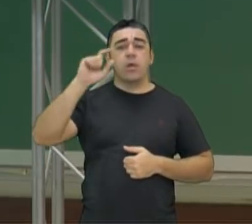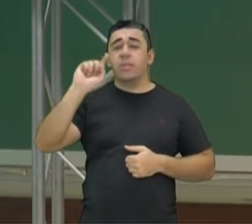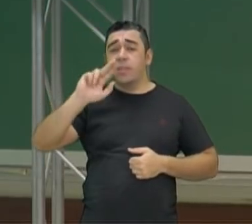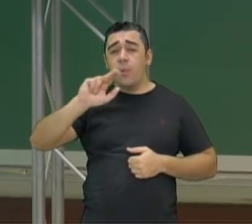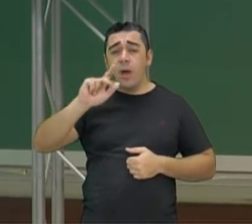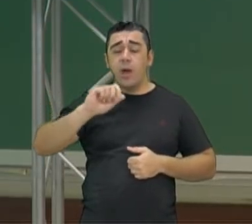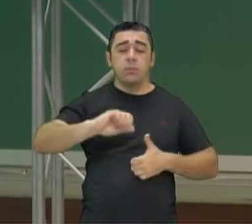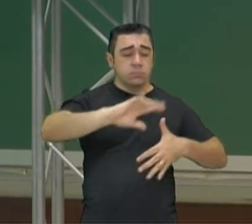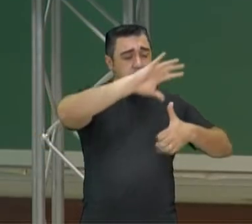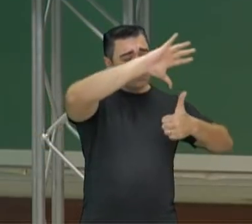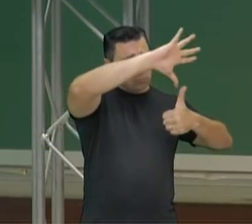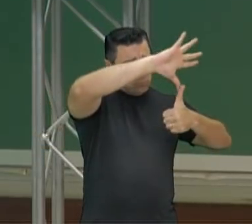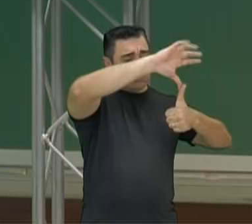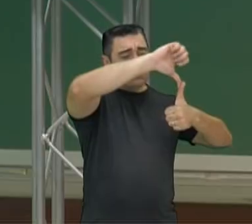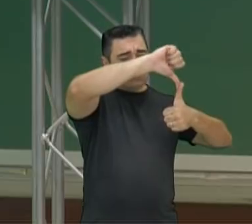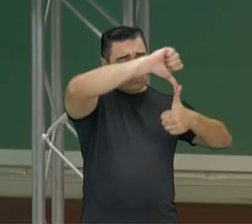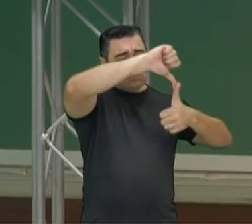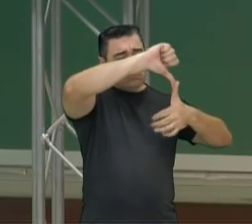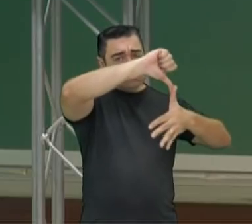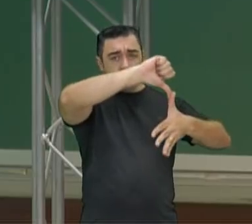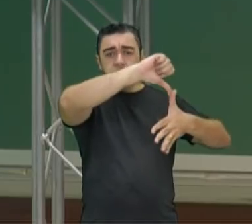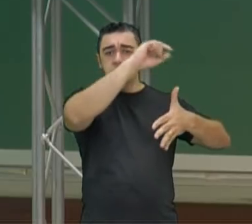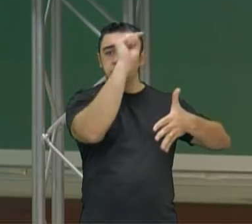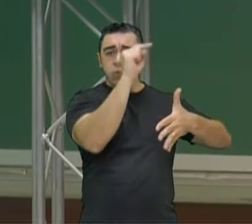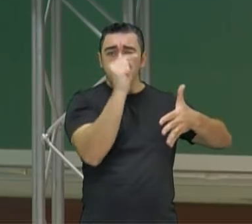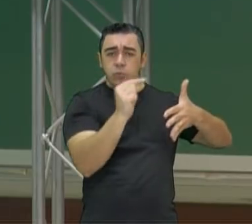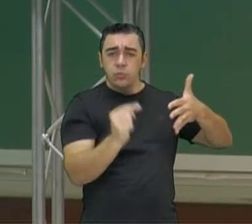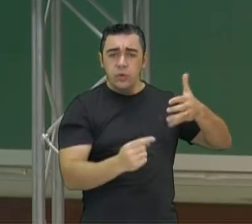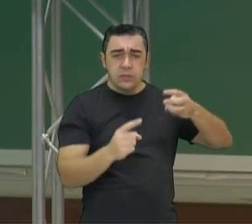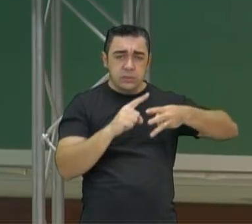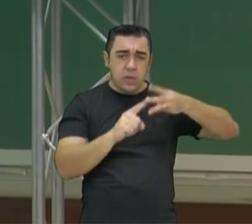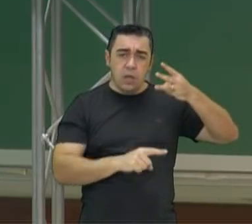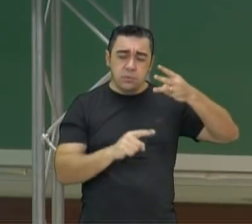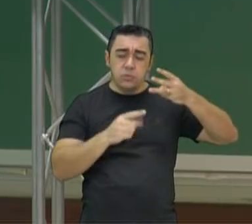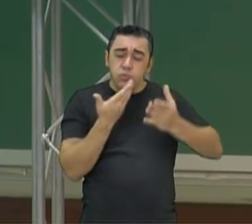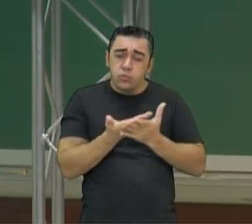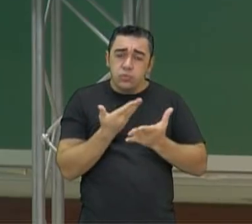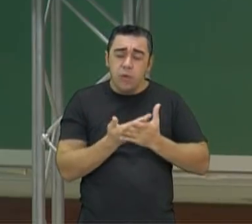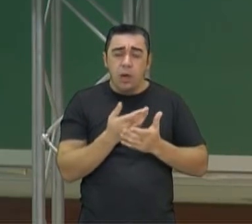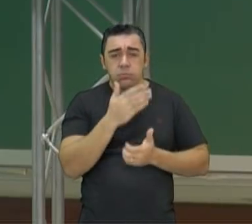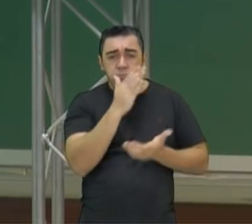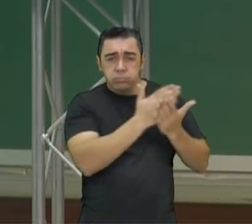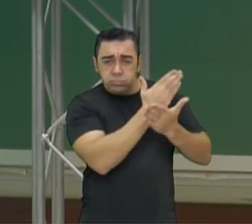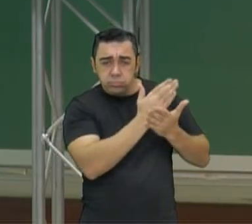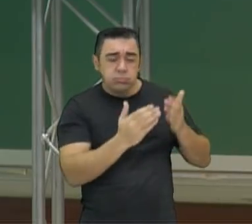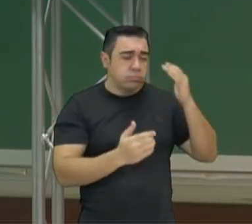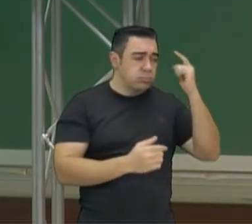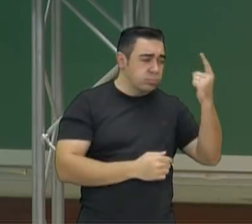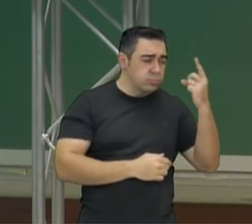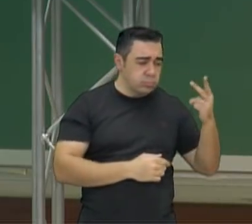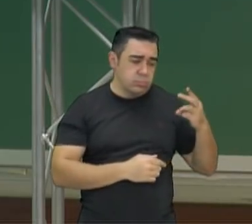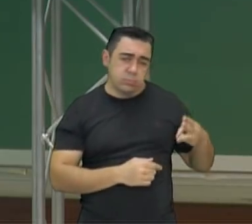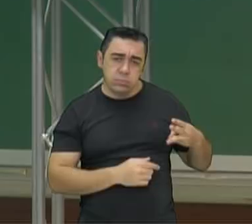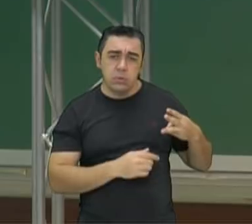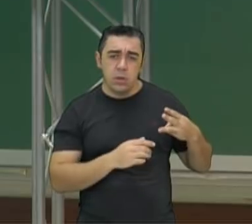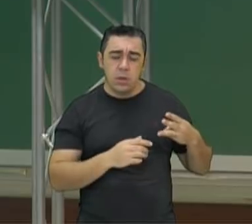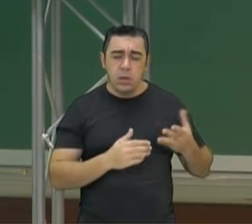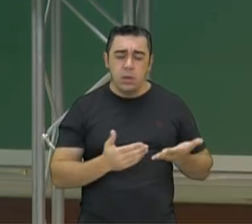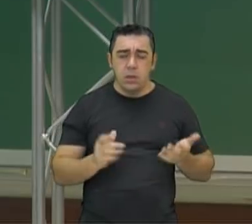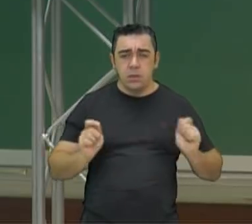sequência didática, tá? Pegamos o Norte, América Central e América do Sul. Poderia ser ao contrário, mas eu optei